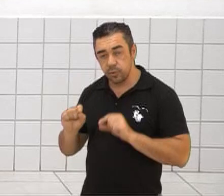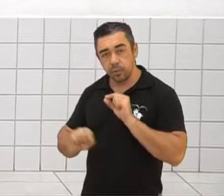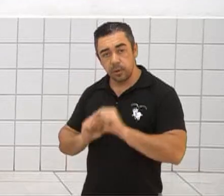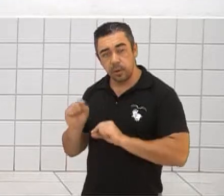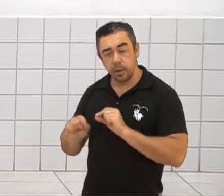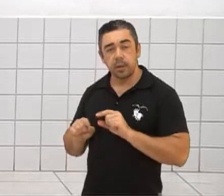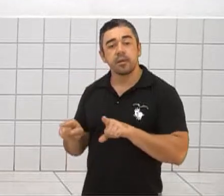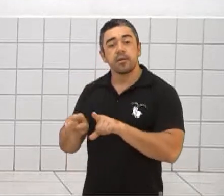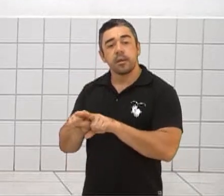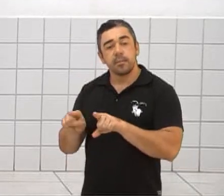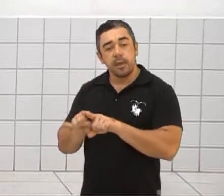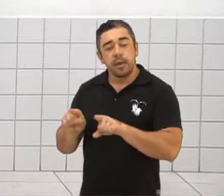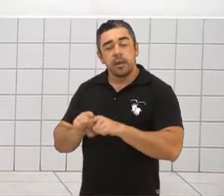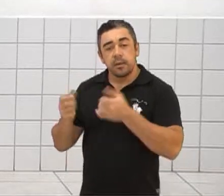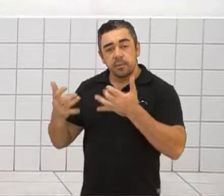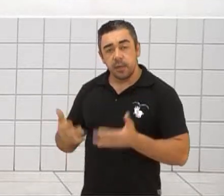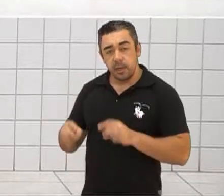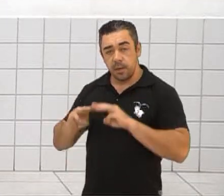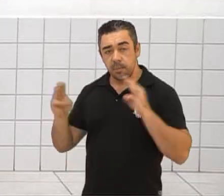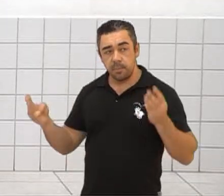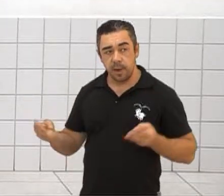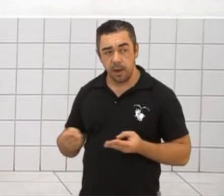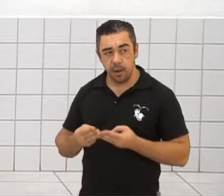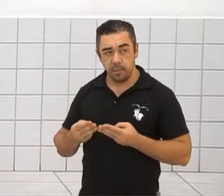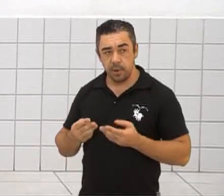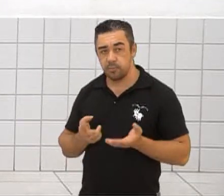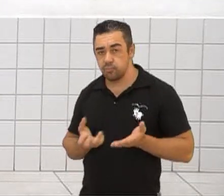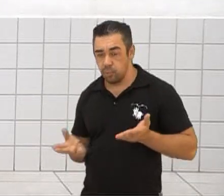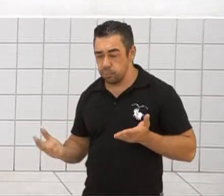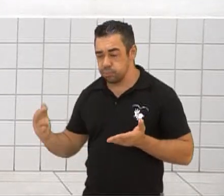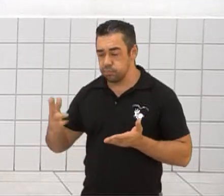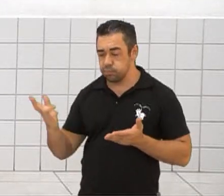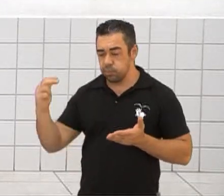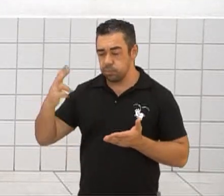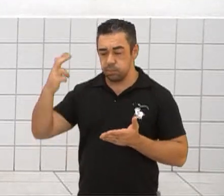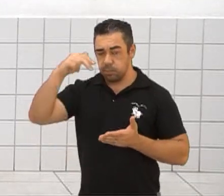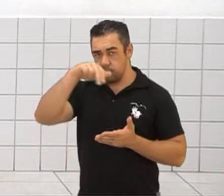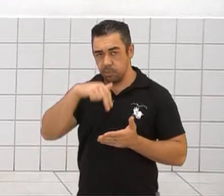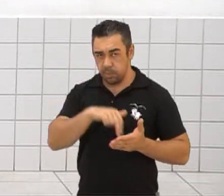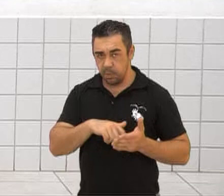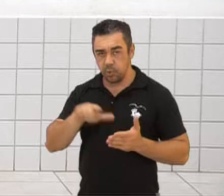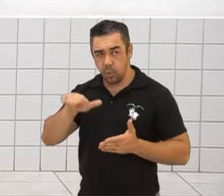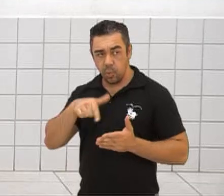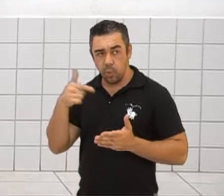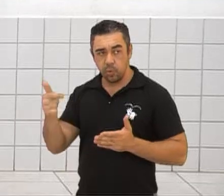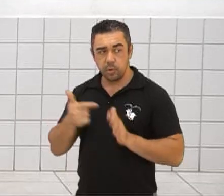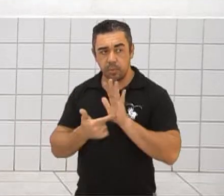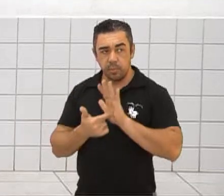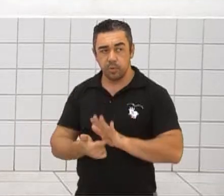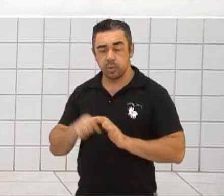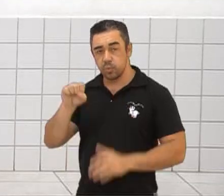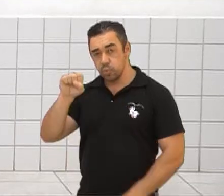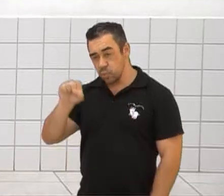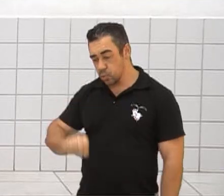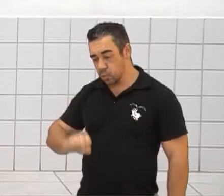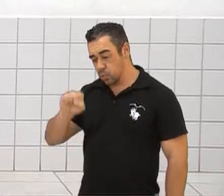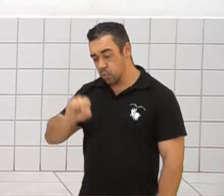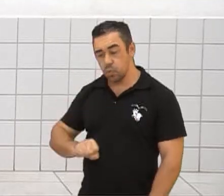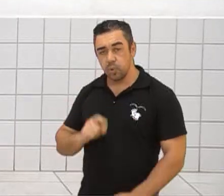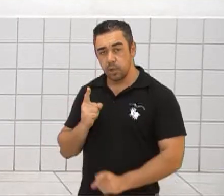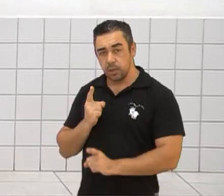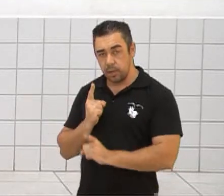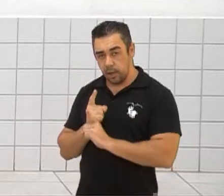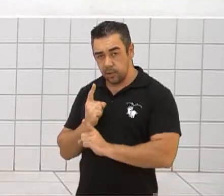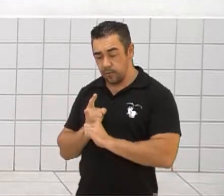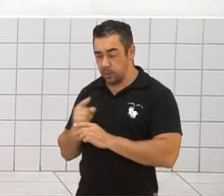observe, nós também fizemos aquele chamado mapa exaustivo, recortei esse mapa e aqui tem um outro mapinha mostrando a região sul, identificando